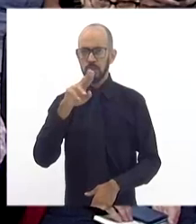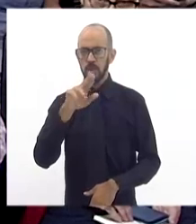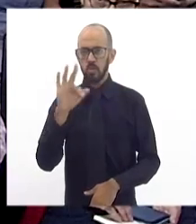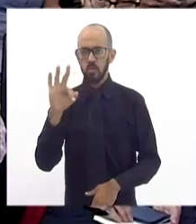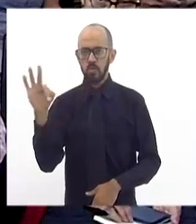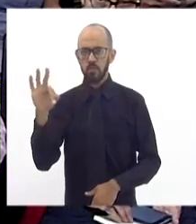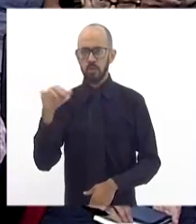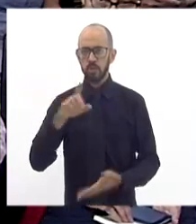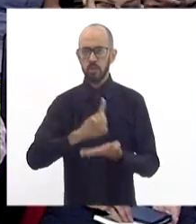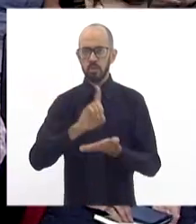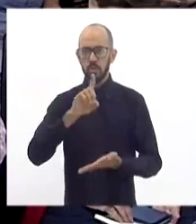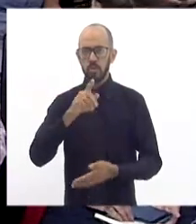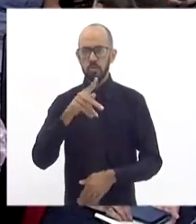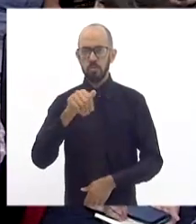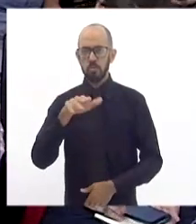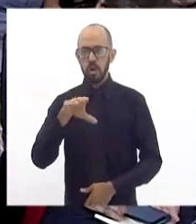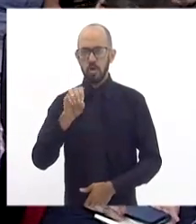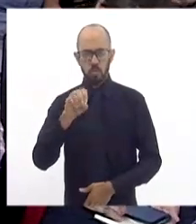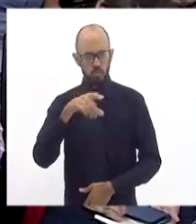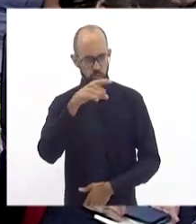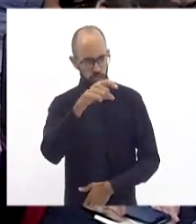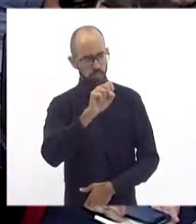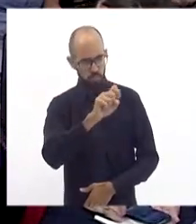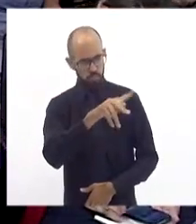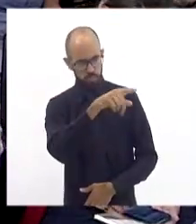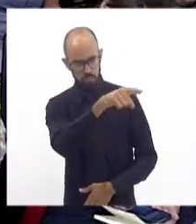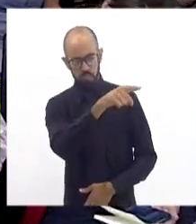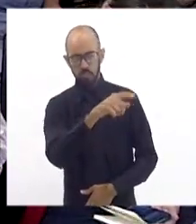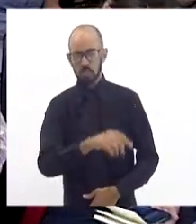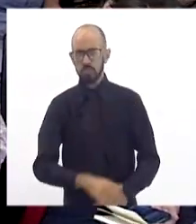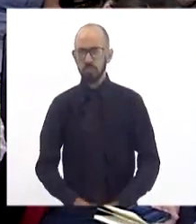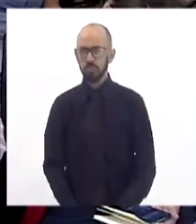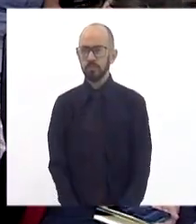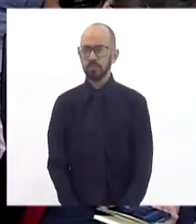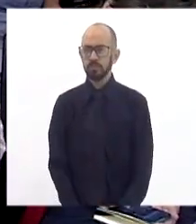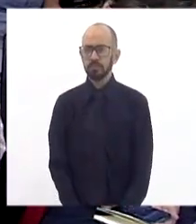Dr Paulo Ah tá ok